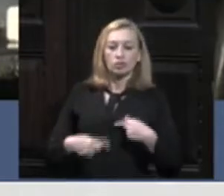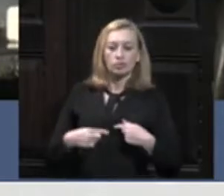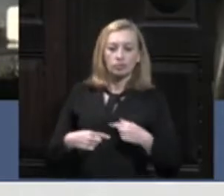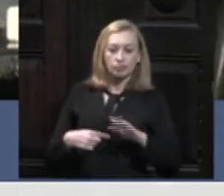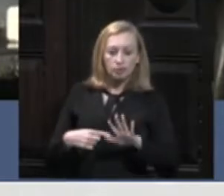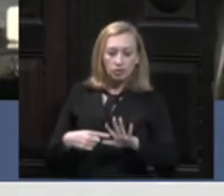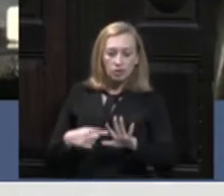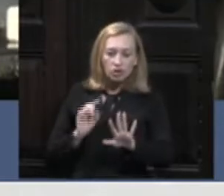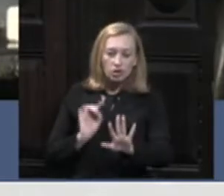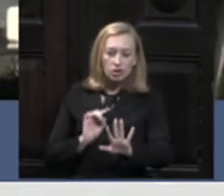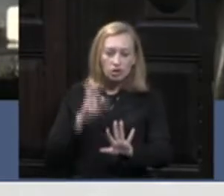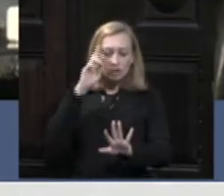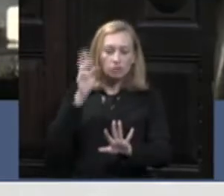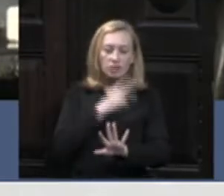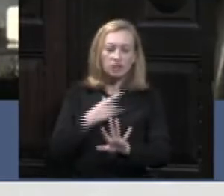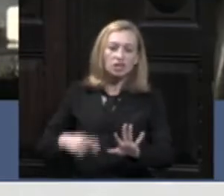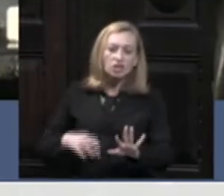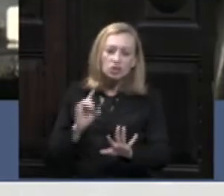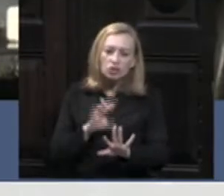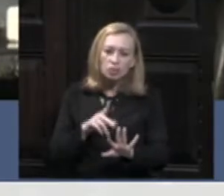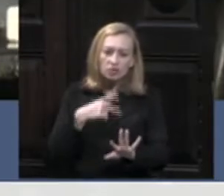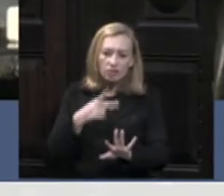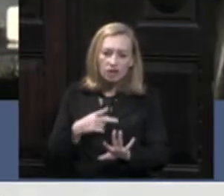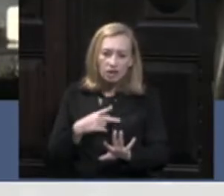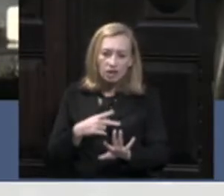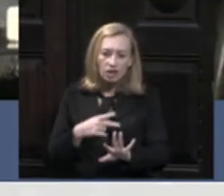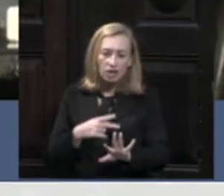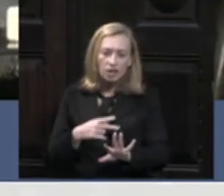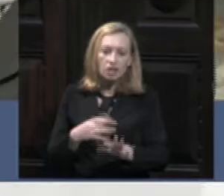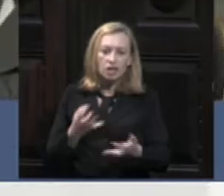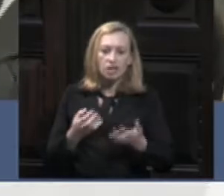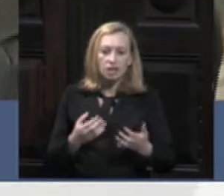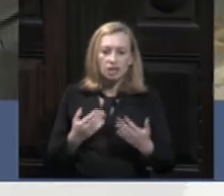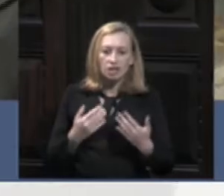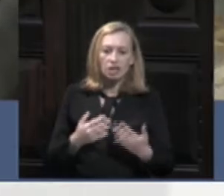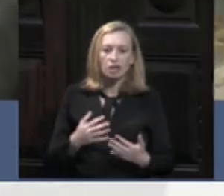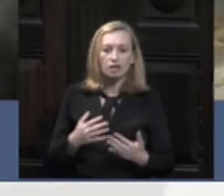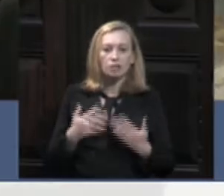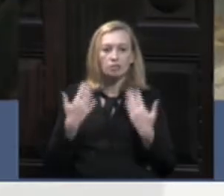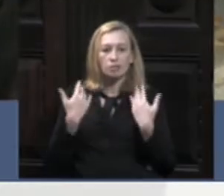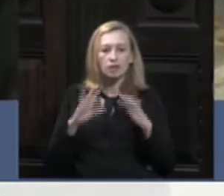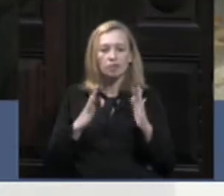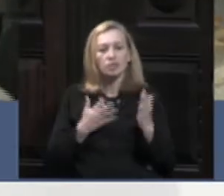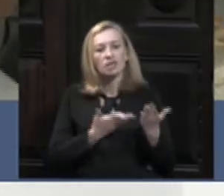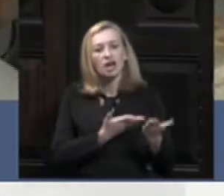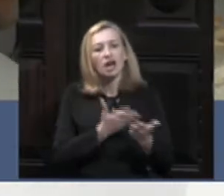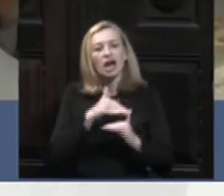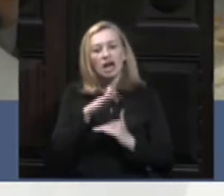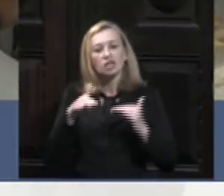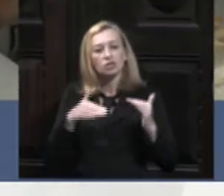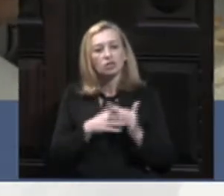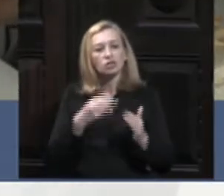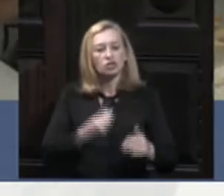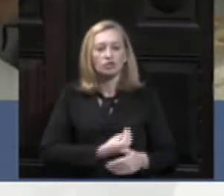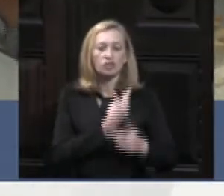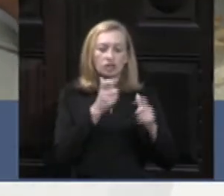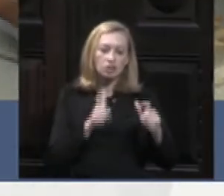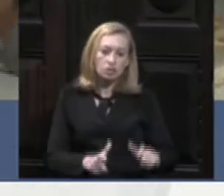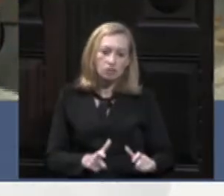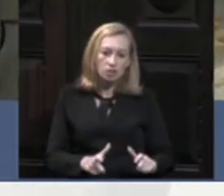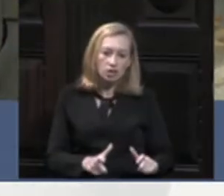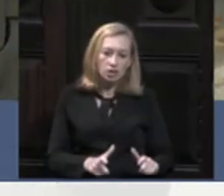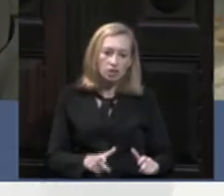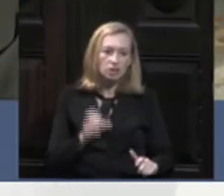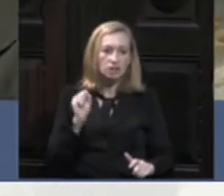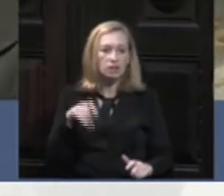presidente, não é simples para discutir. Primeiro, fazer uma saudação a todos aqueles que aqui vieram, lá